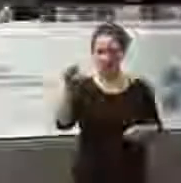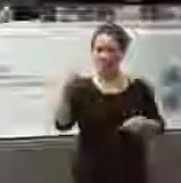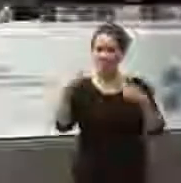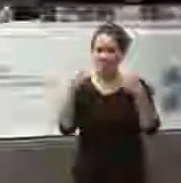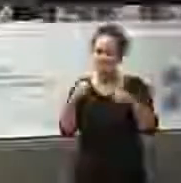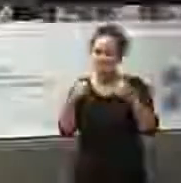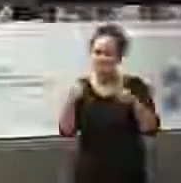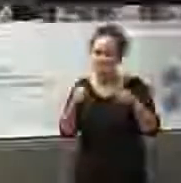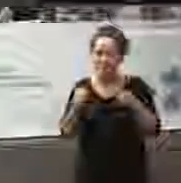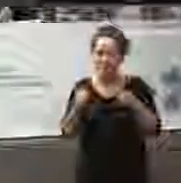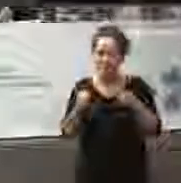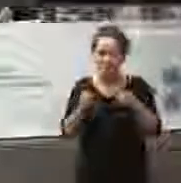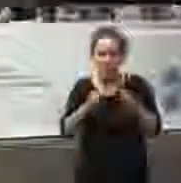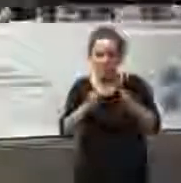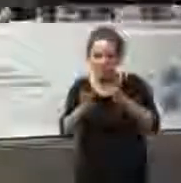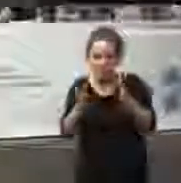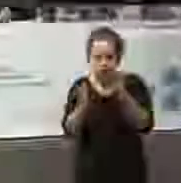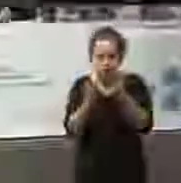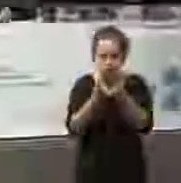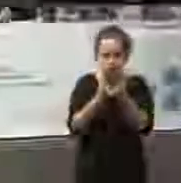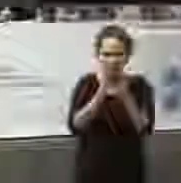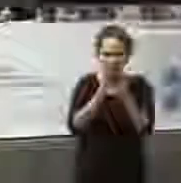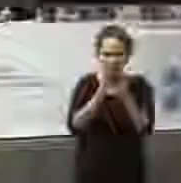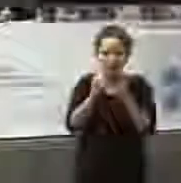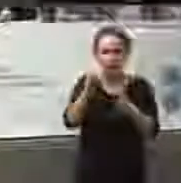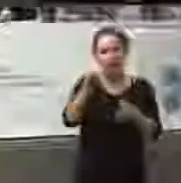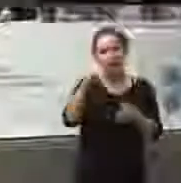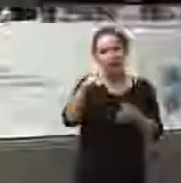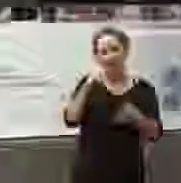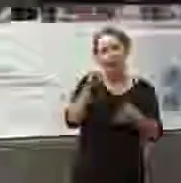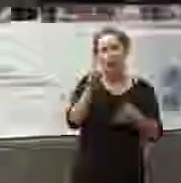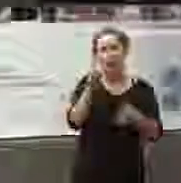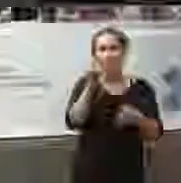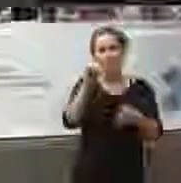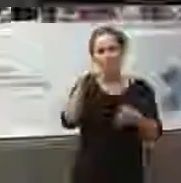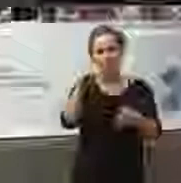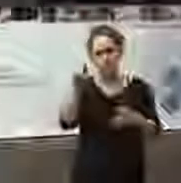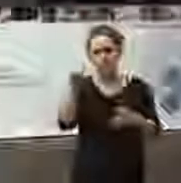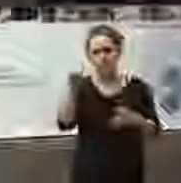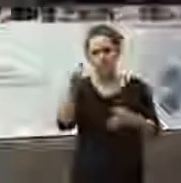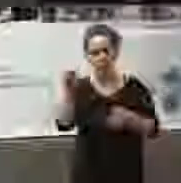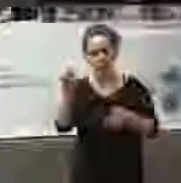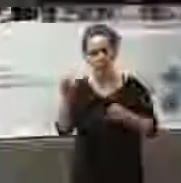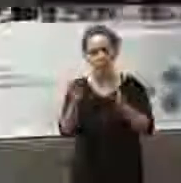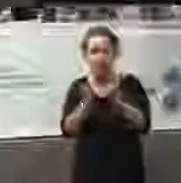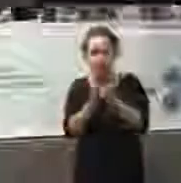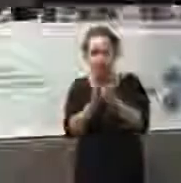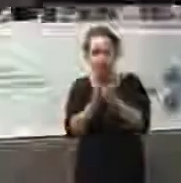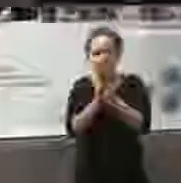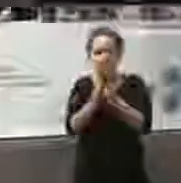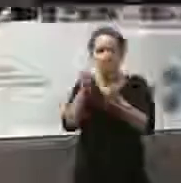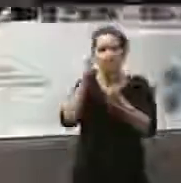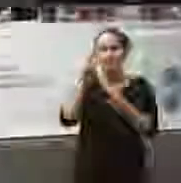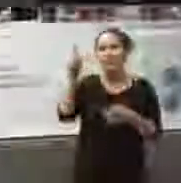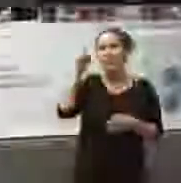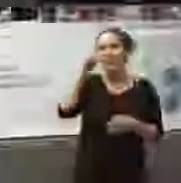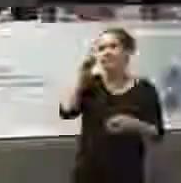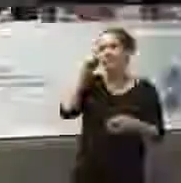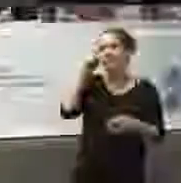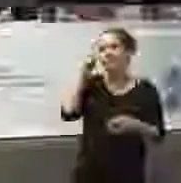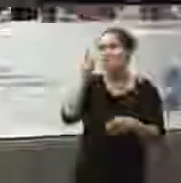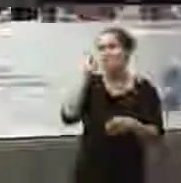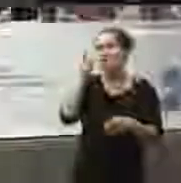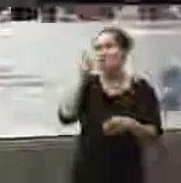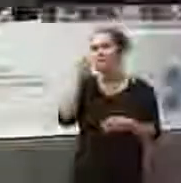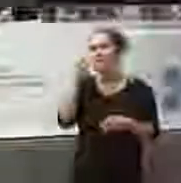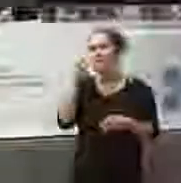macro problema né sanitário no brasil vem tendo isso em vista eu pensei em falar